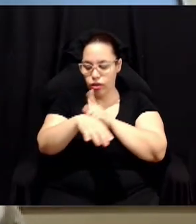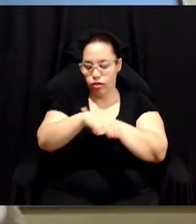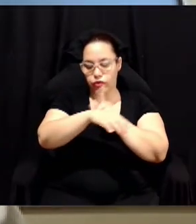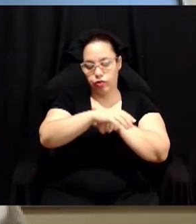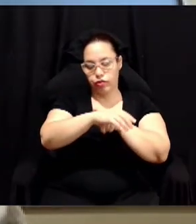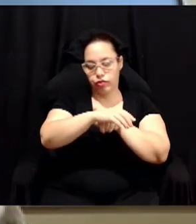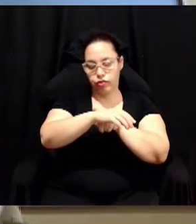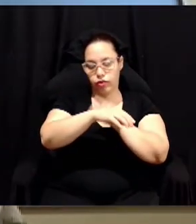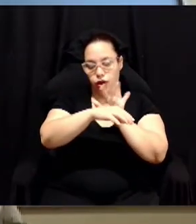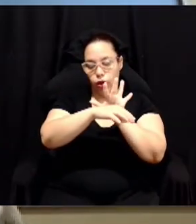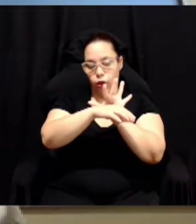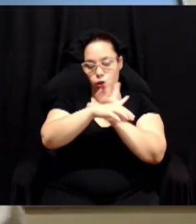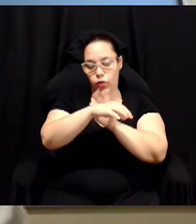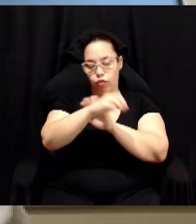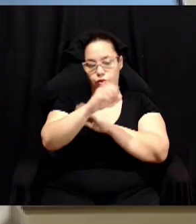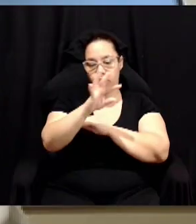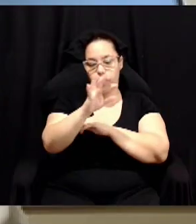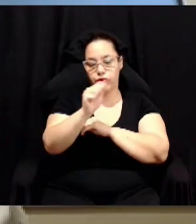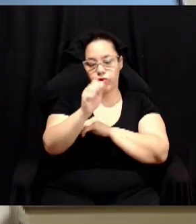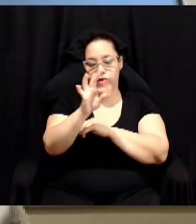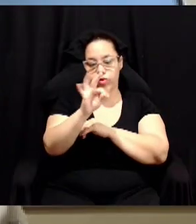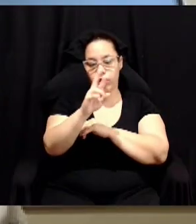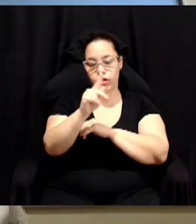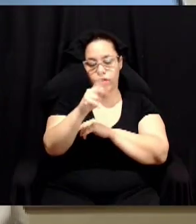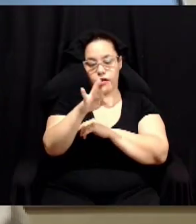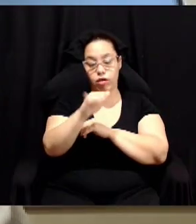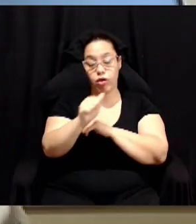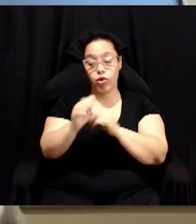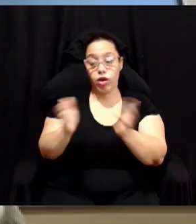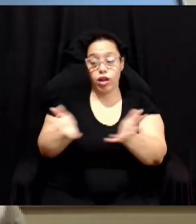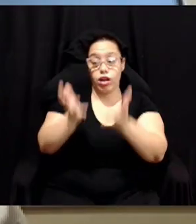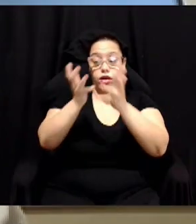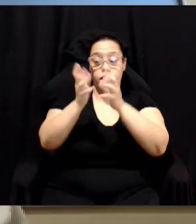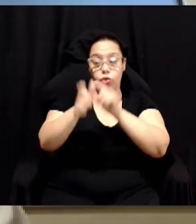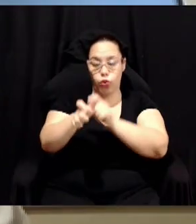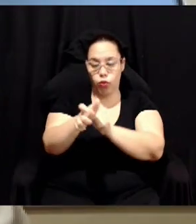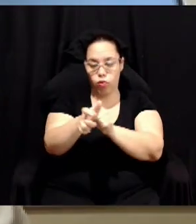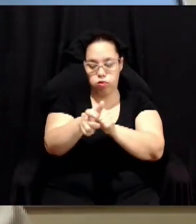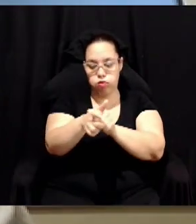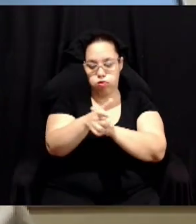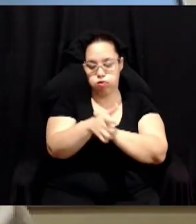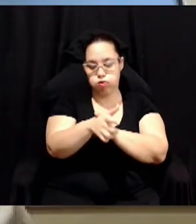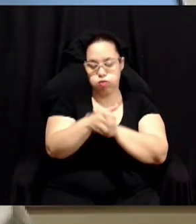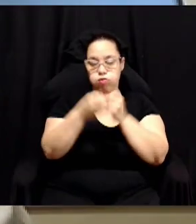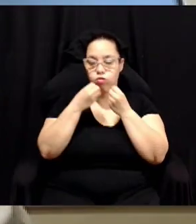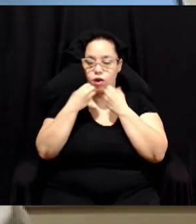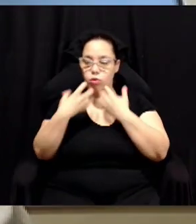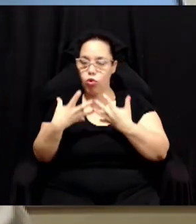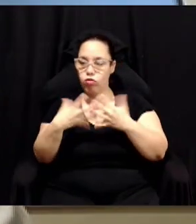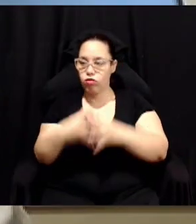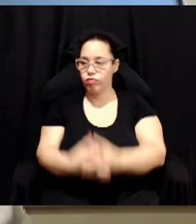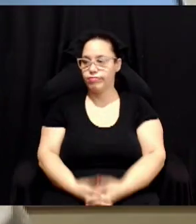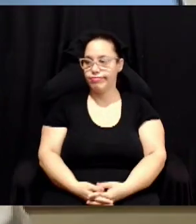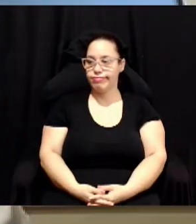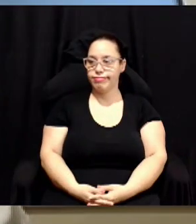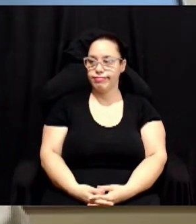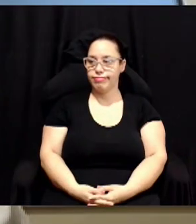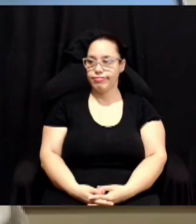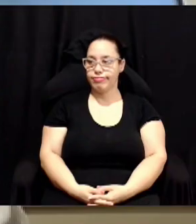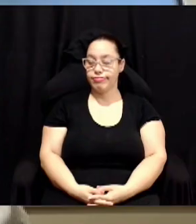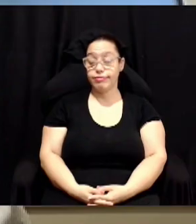atrofia. Se o músculo é estimulado, ele cresce, ele fica saudável. Então, as células que lá